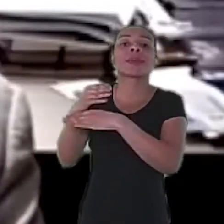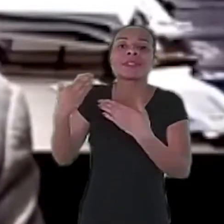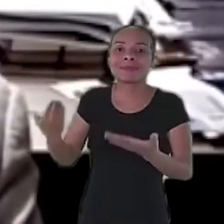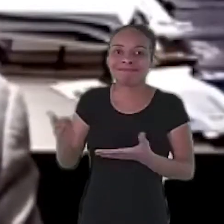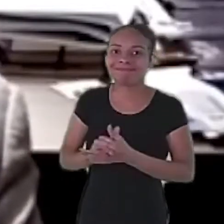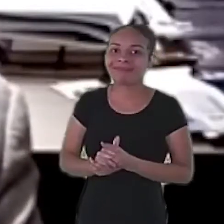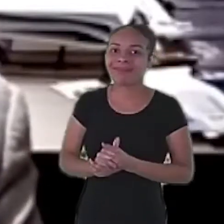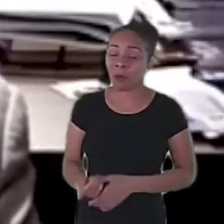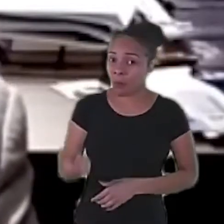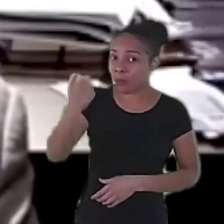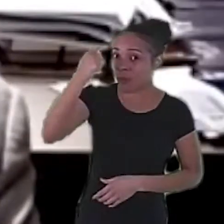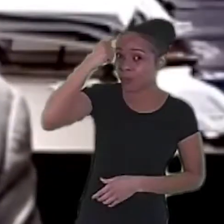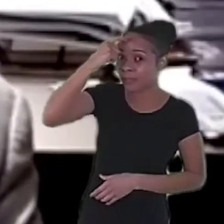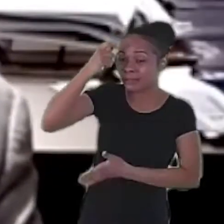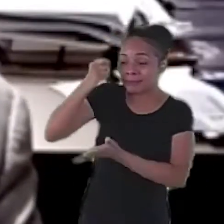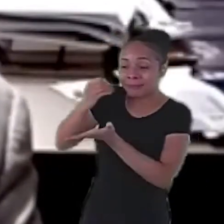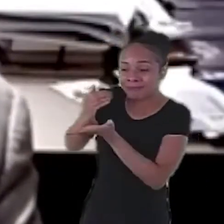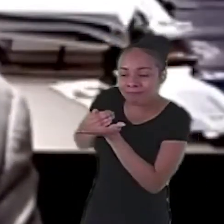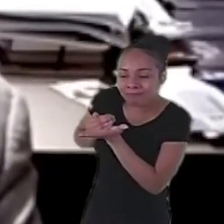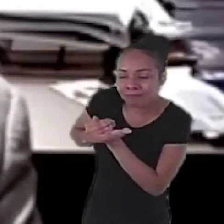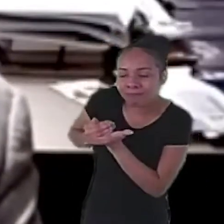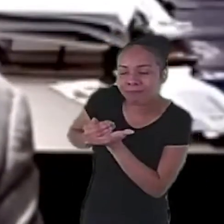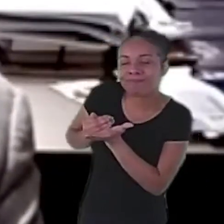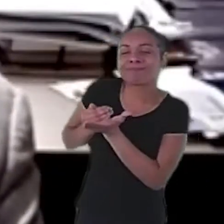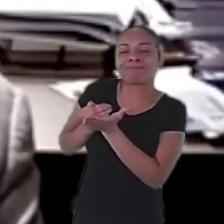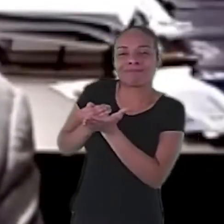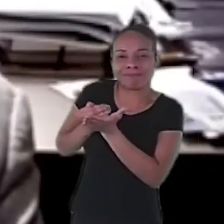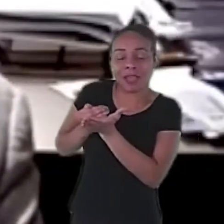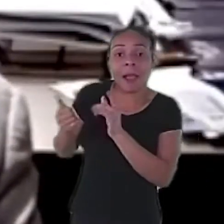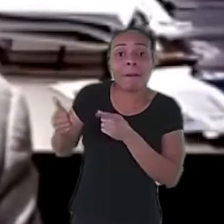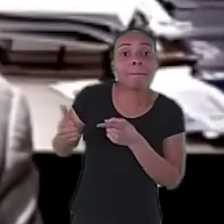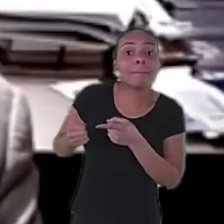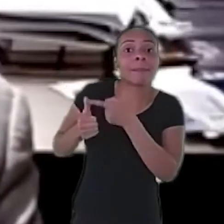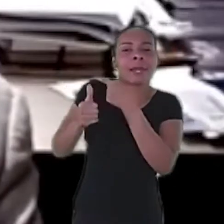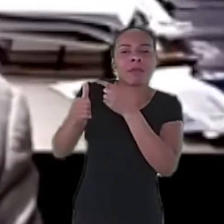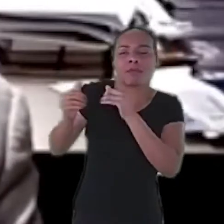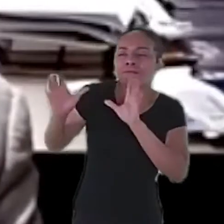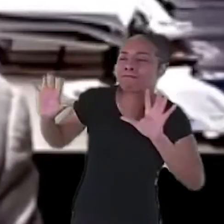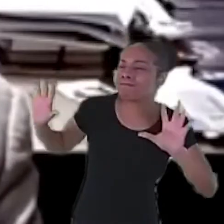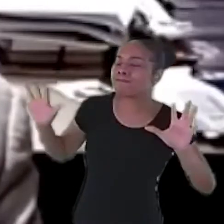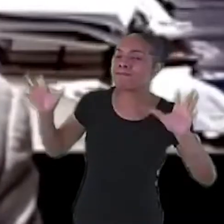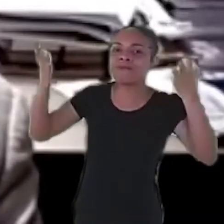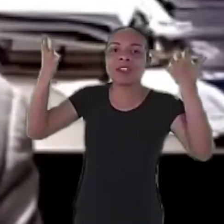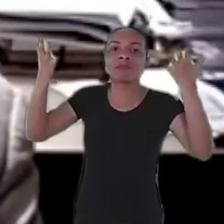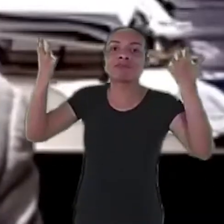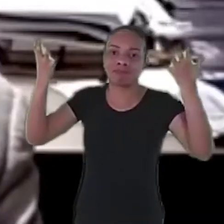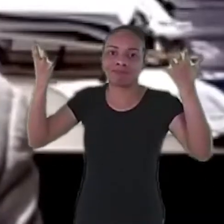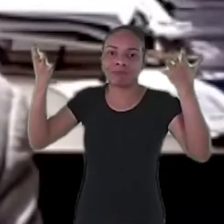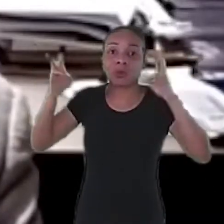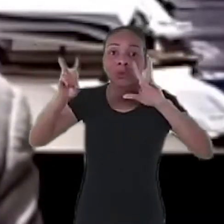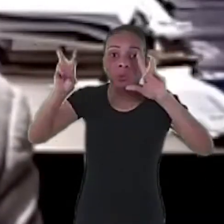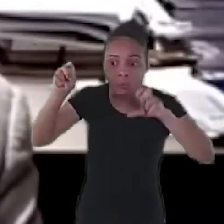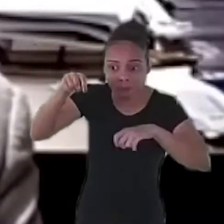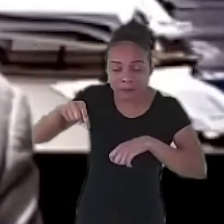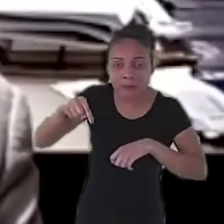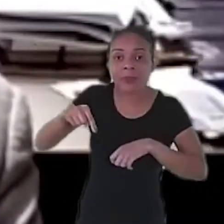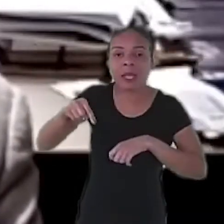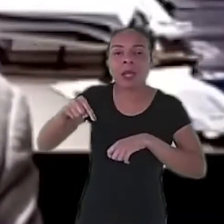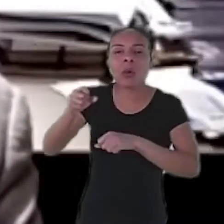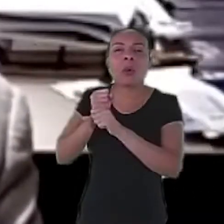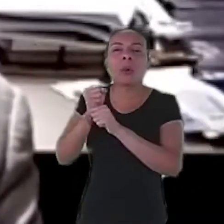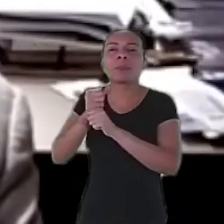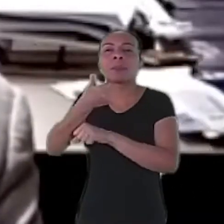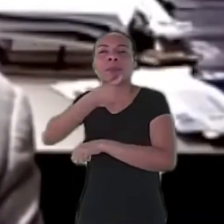recente. A primeira Conferência Mundial sobre Meio Ambiente foi feita em 1972, tá certo?